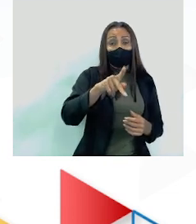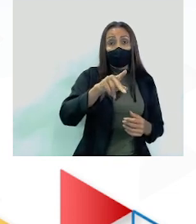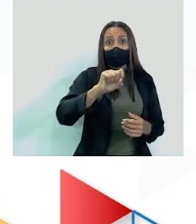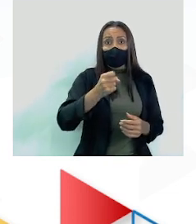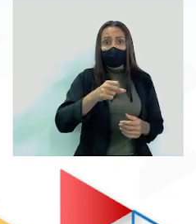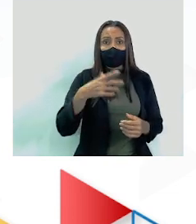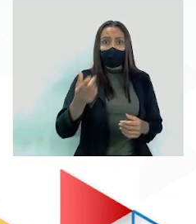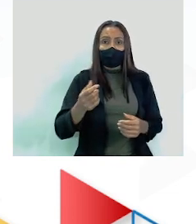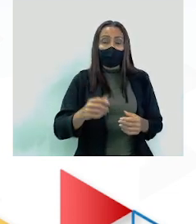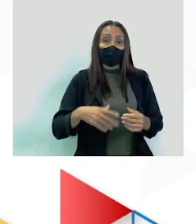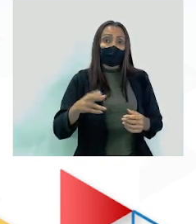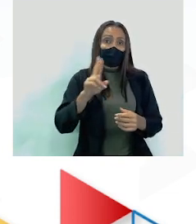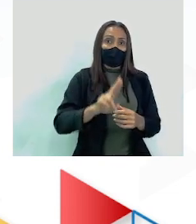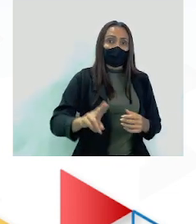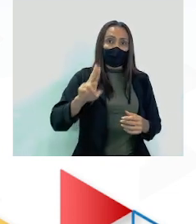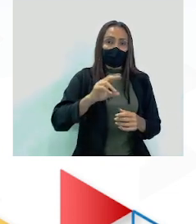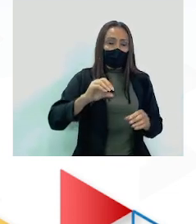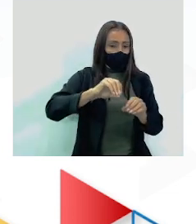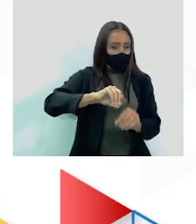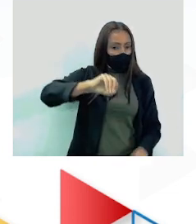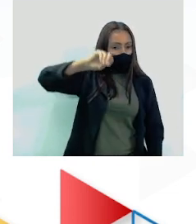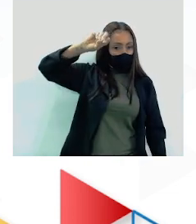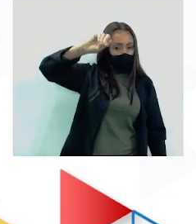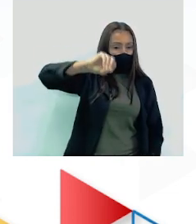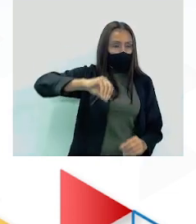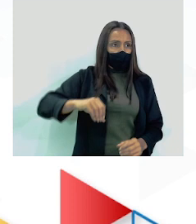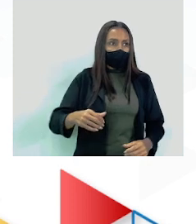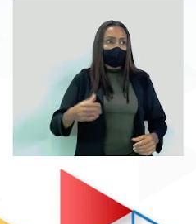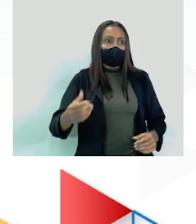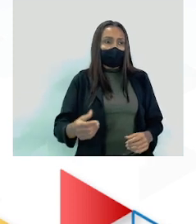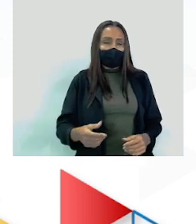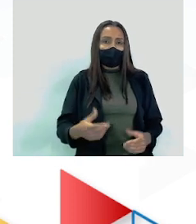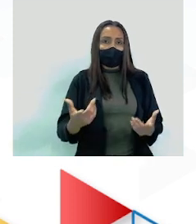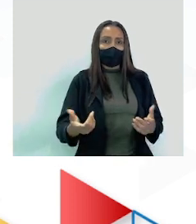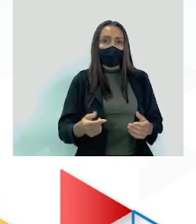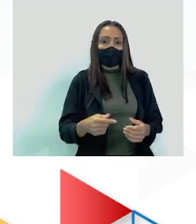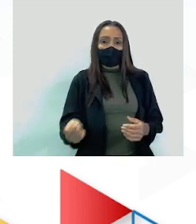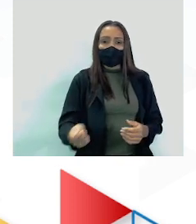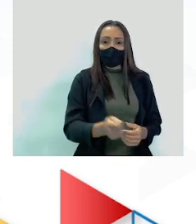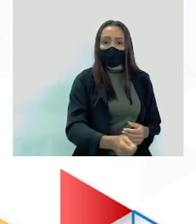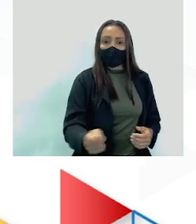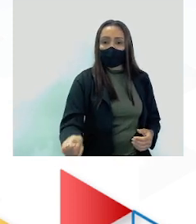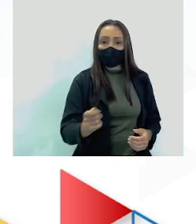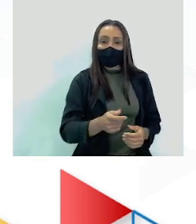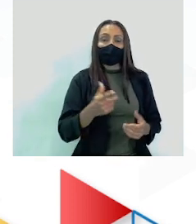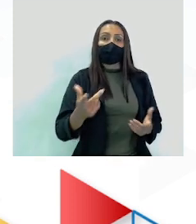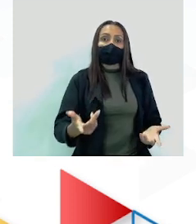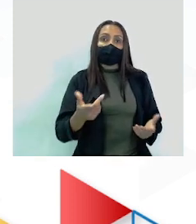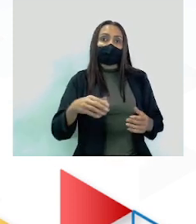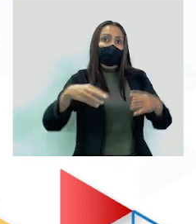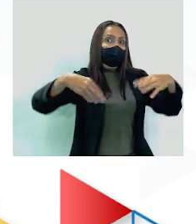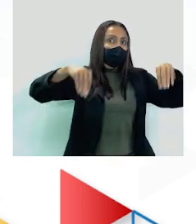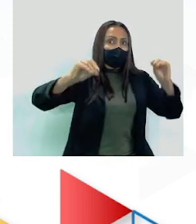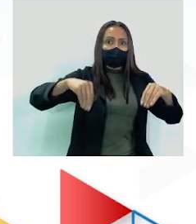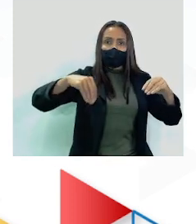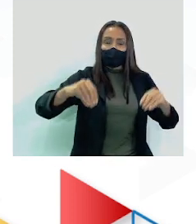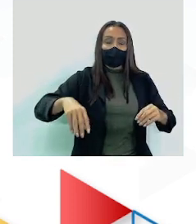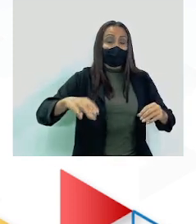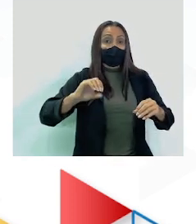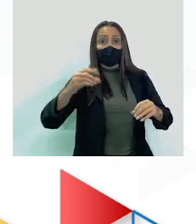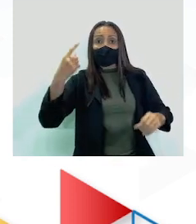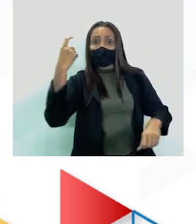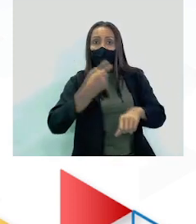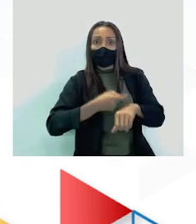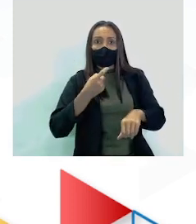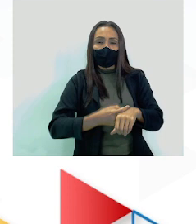de caminhada que eles utilizam, enfim, para se ajudar no chão, inclusive para identificar terreno, se está mole, se está instável, se não está. Às vezes para